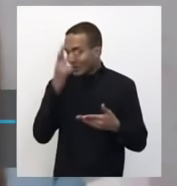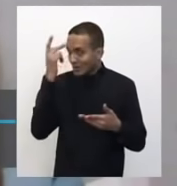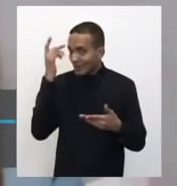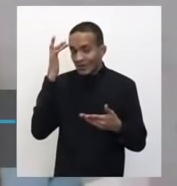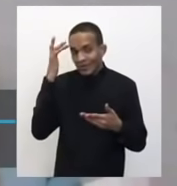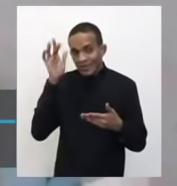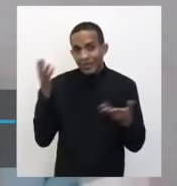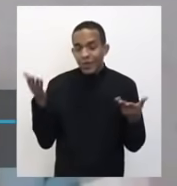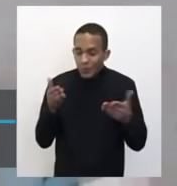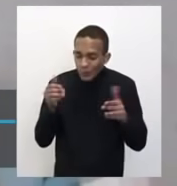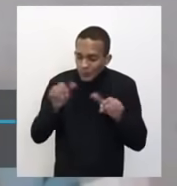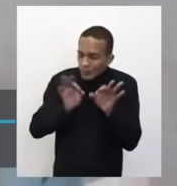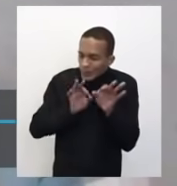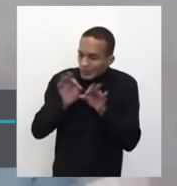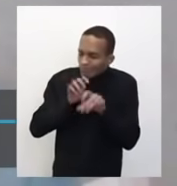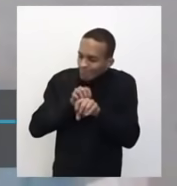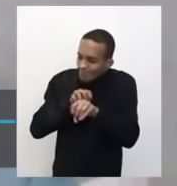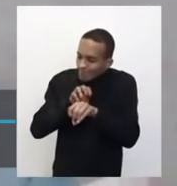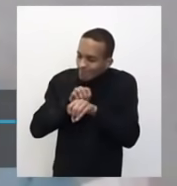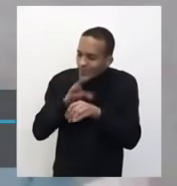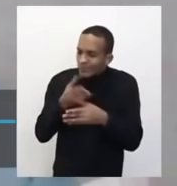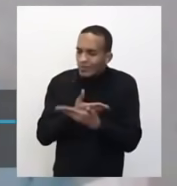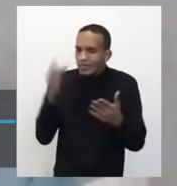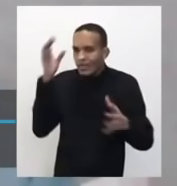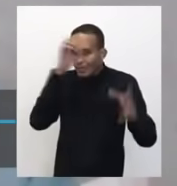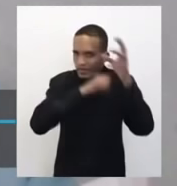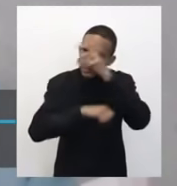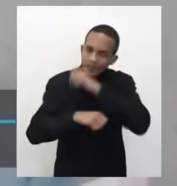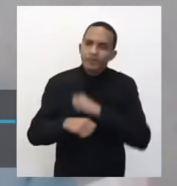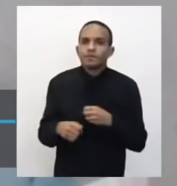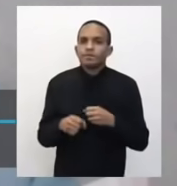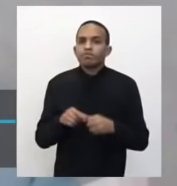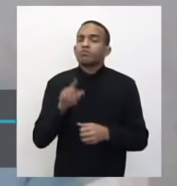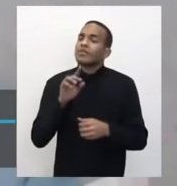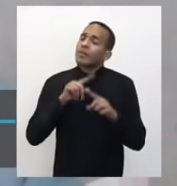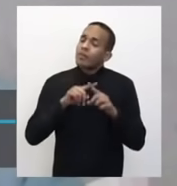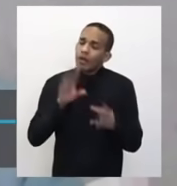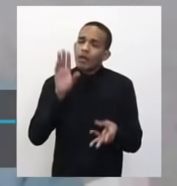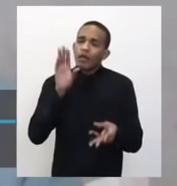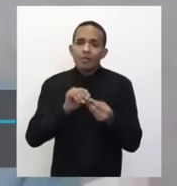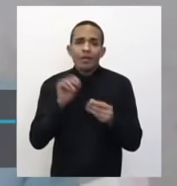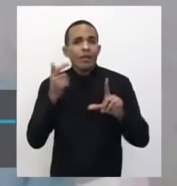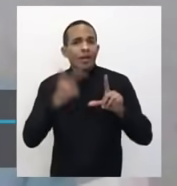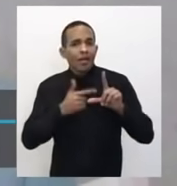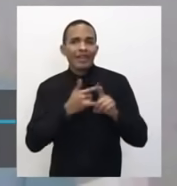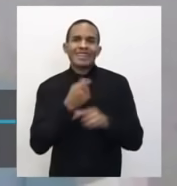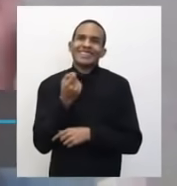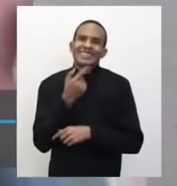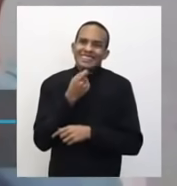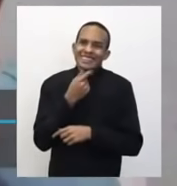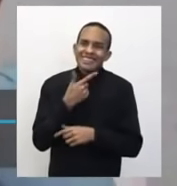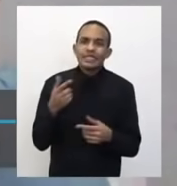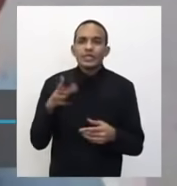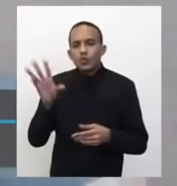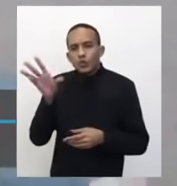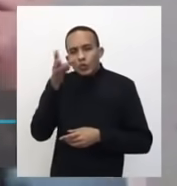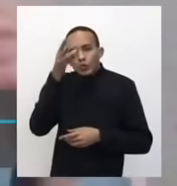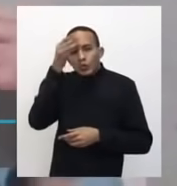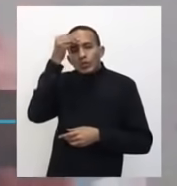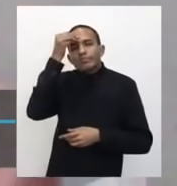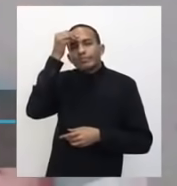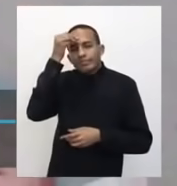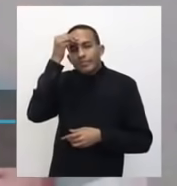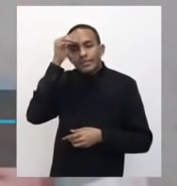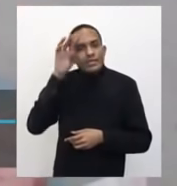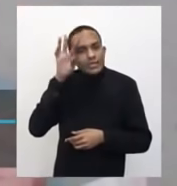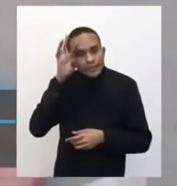trabalhando para corrigir, na verdade. Mas o que vocês disseram é bem isso mesmo. O meme, ele é engraçado. Ele fixa na nossa cabeça. É difícil a